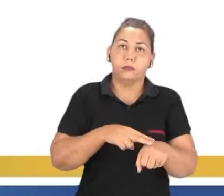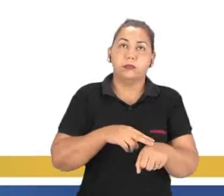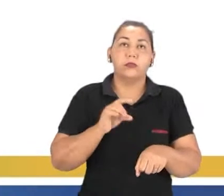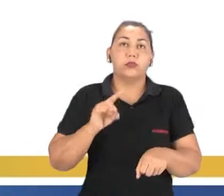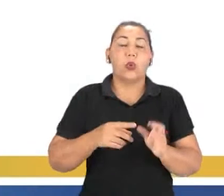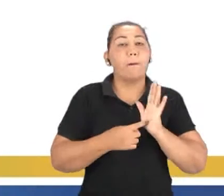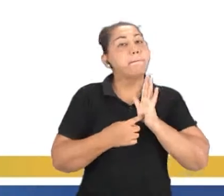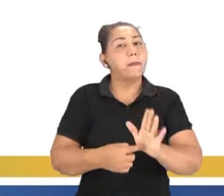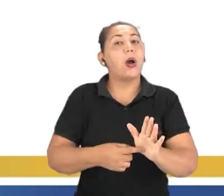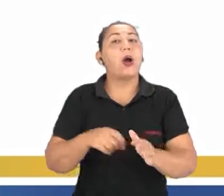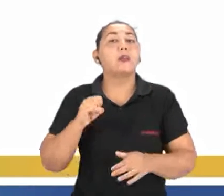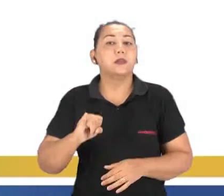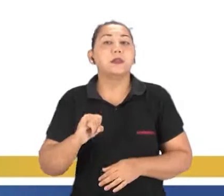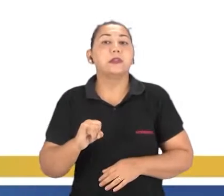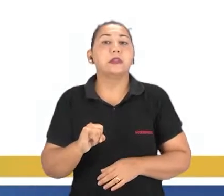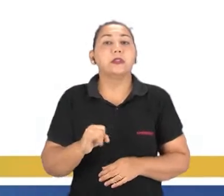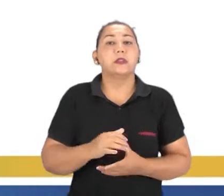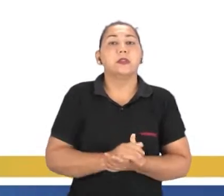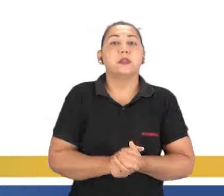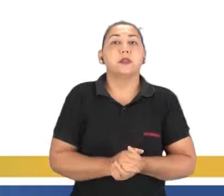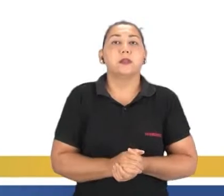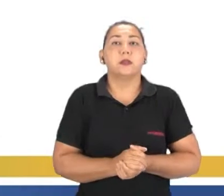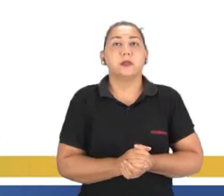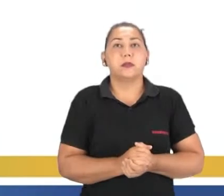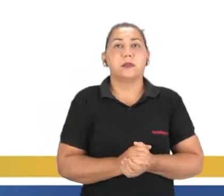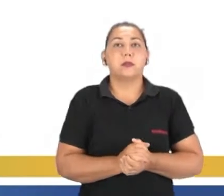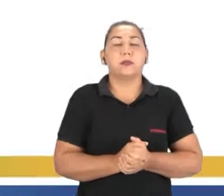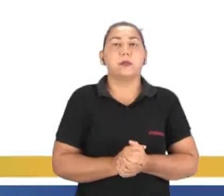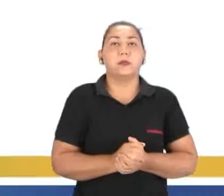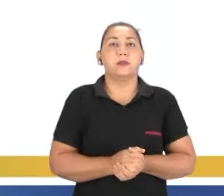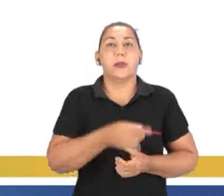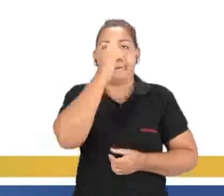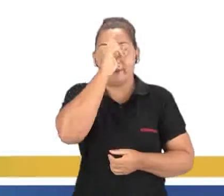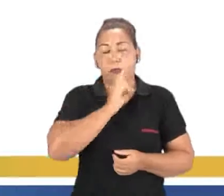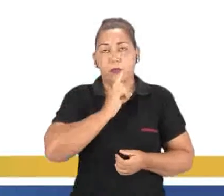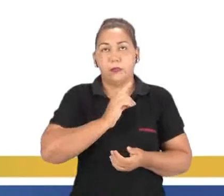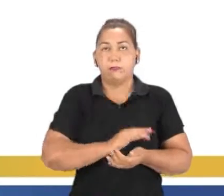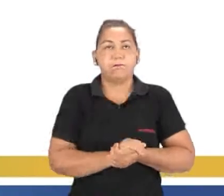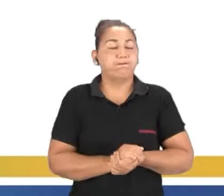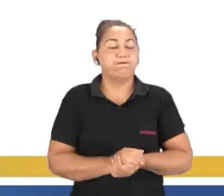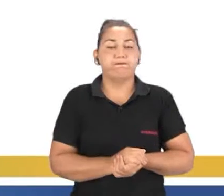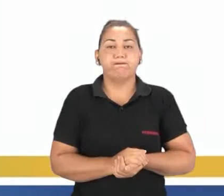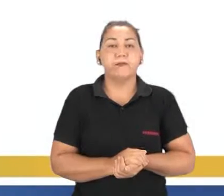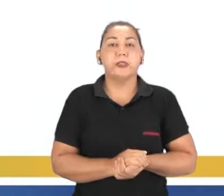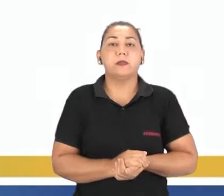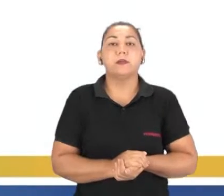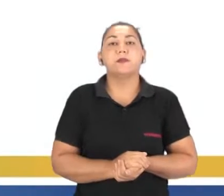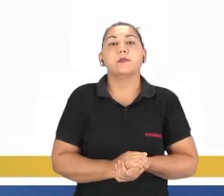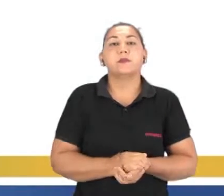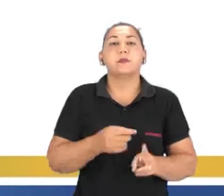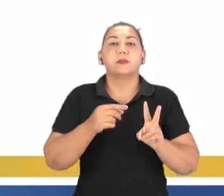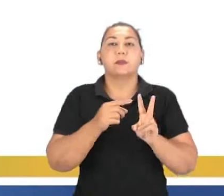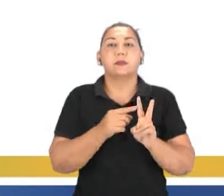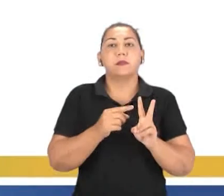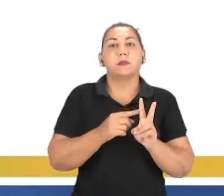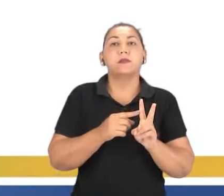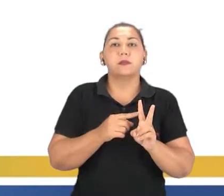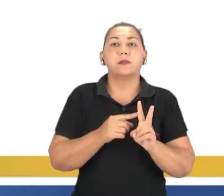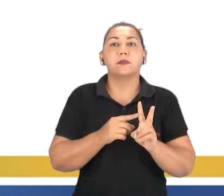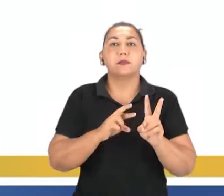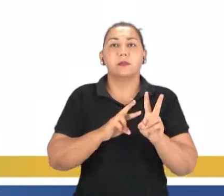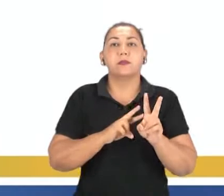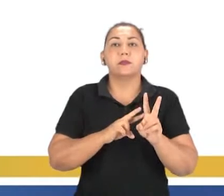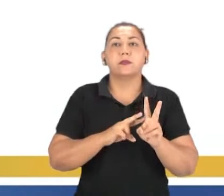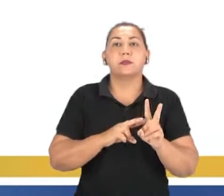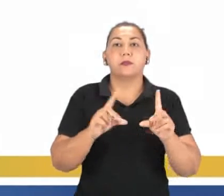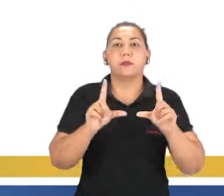tá? Então, se for heterozigoto, a coloração é amarela. Vzinho, Vzinho vai determinar a coloração verde. No